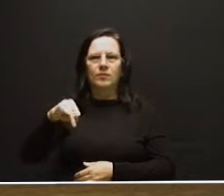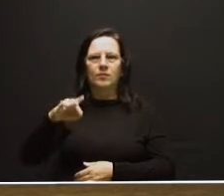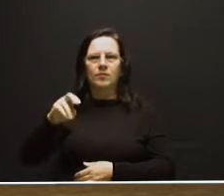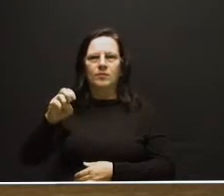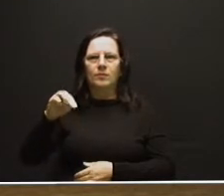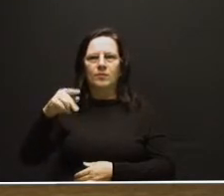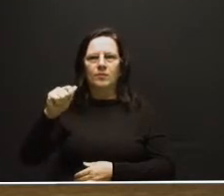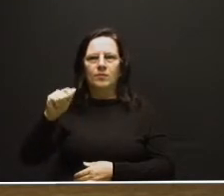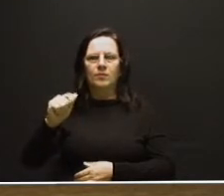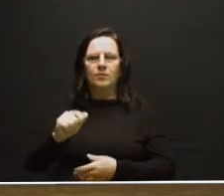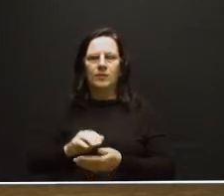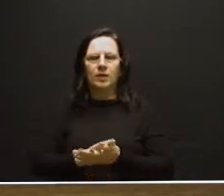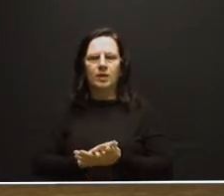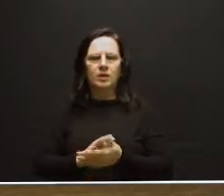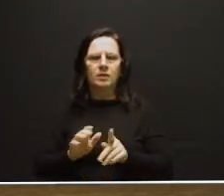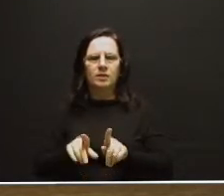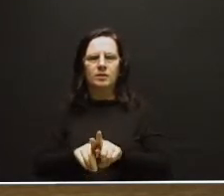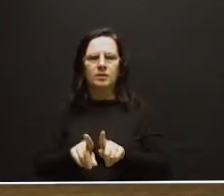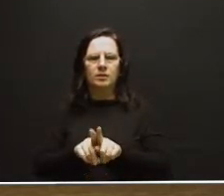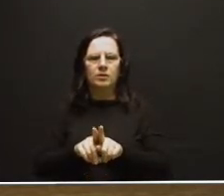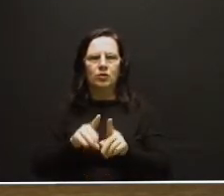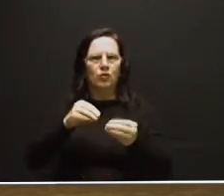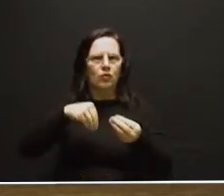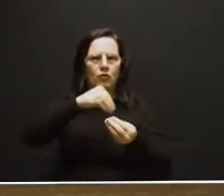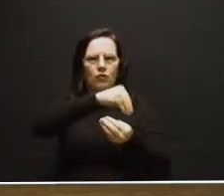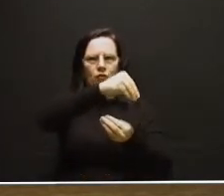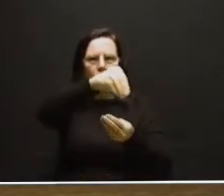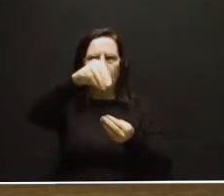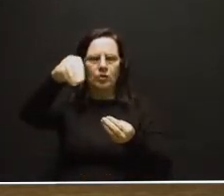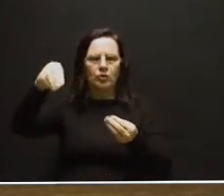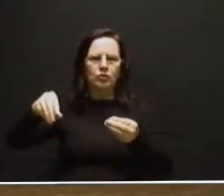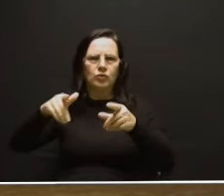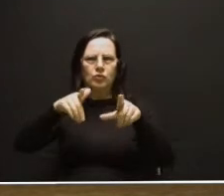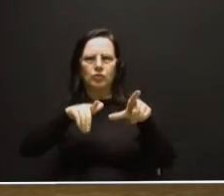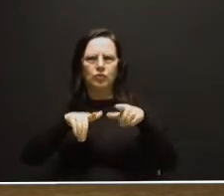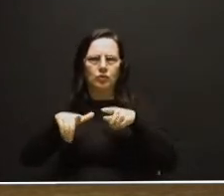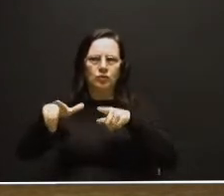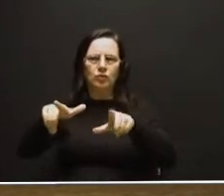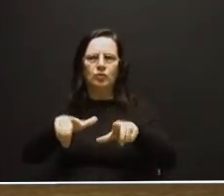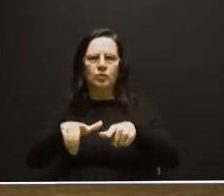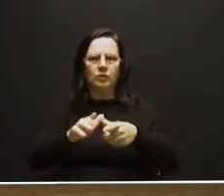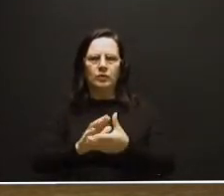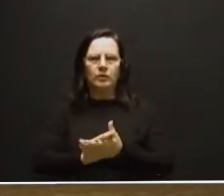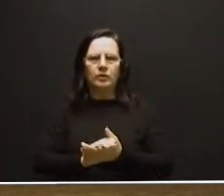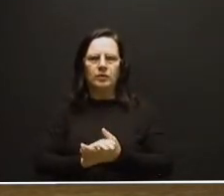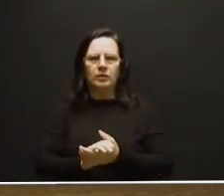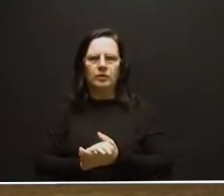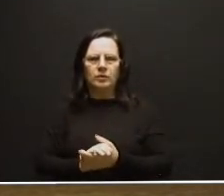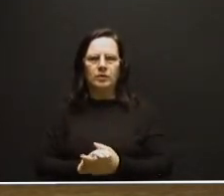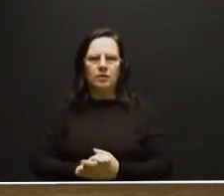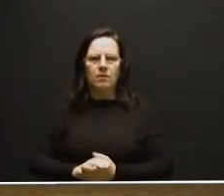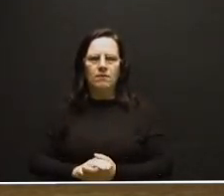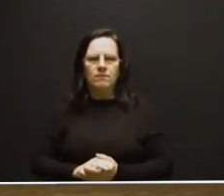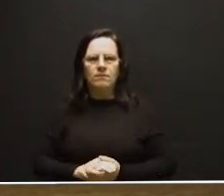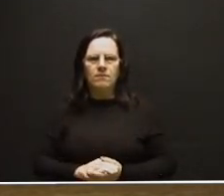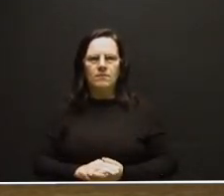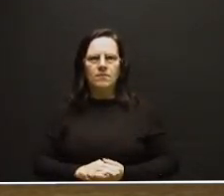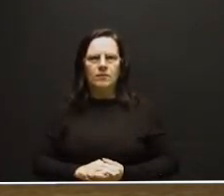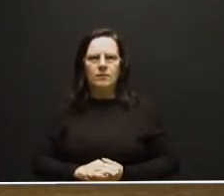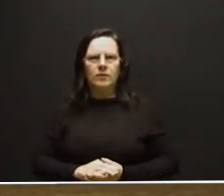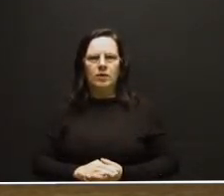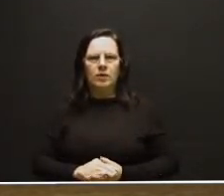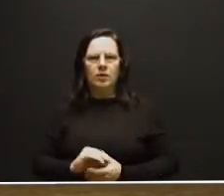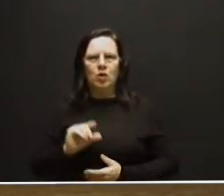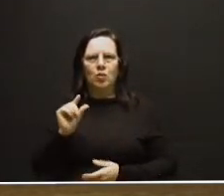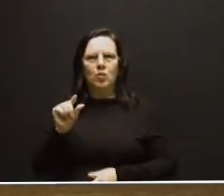brasil vai correr alguns lugares da cidade parque anilinas não me engano céu das artes então nós temos um pouquinho uma semana